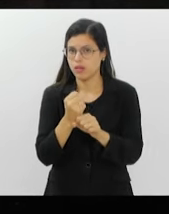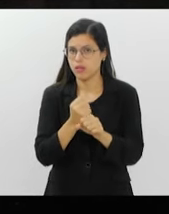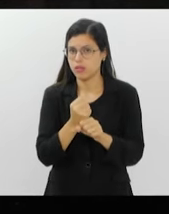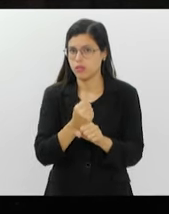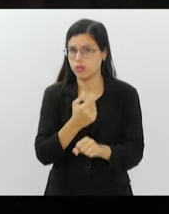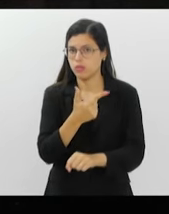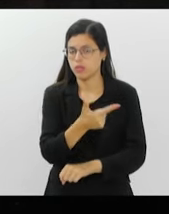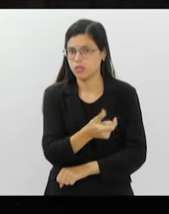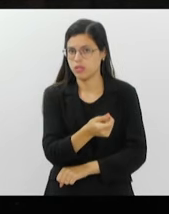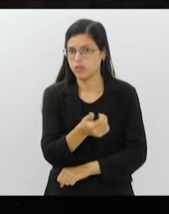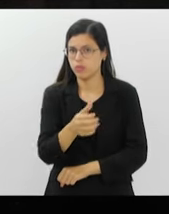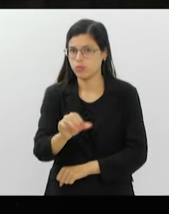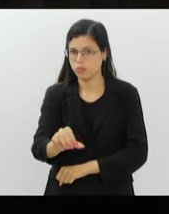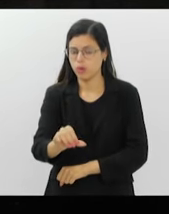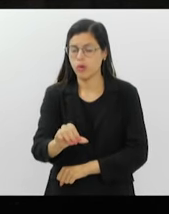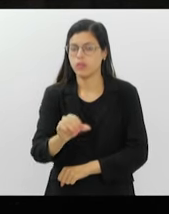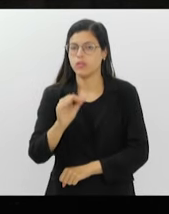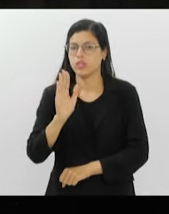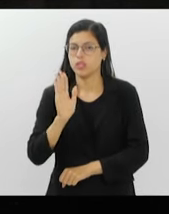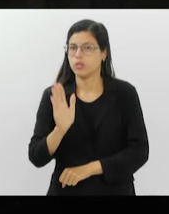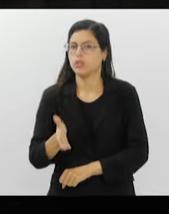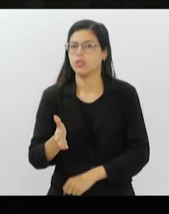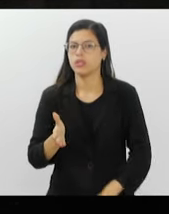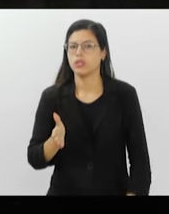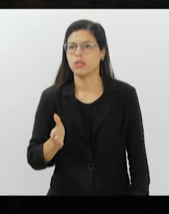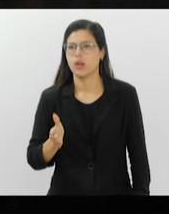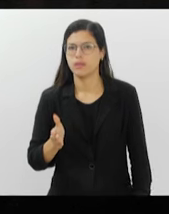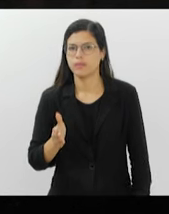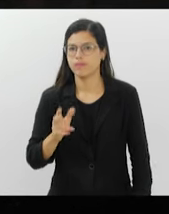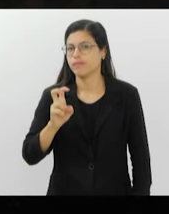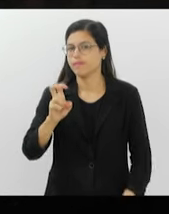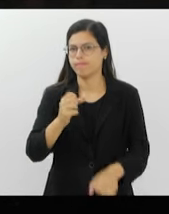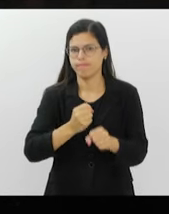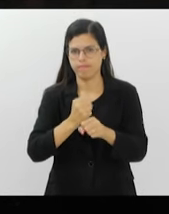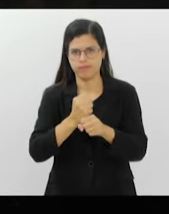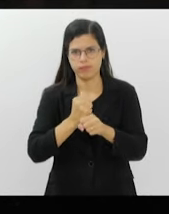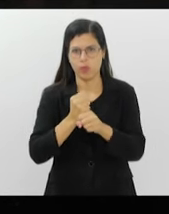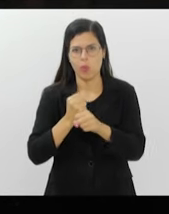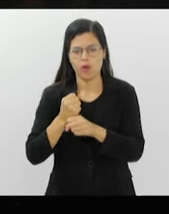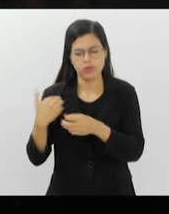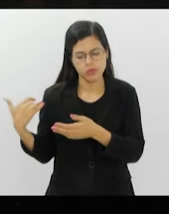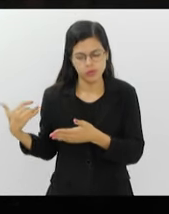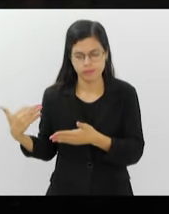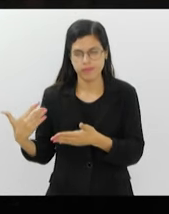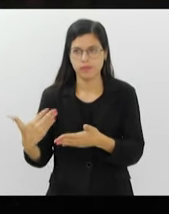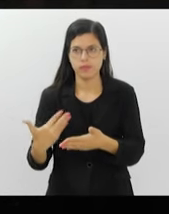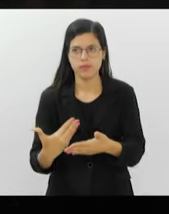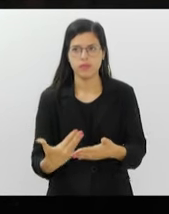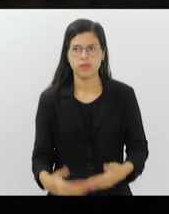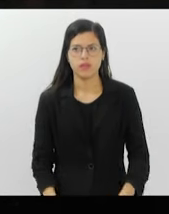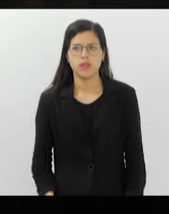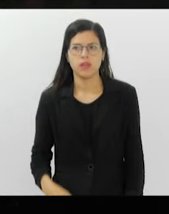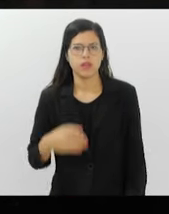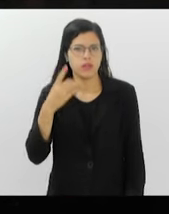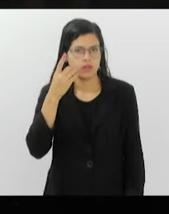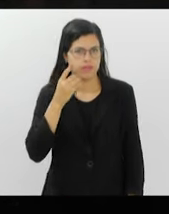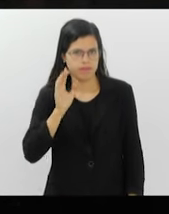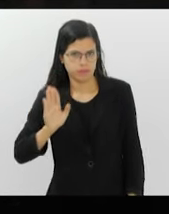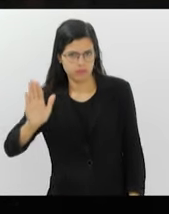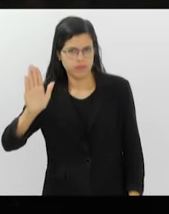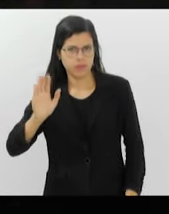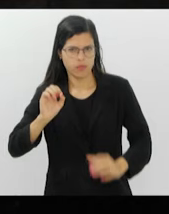219 já se passaram 5 anos Deputado me concede um rápido a parte